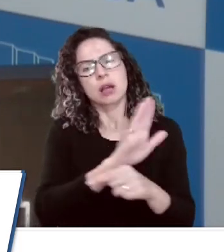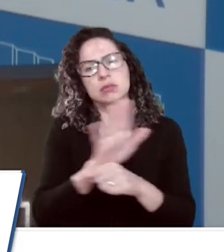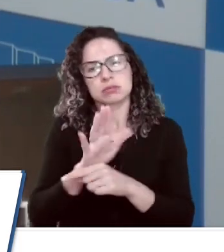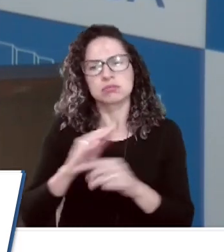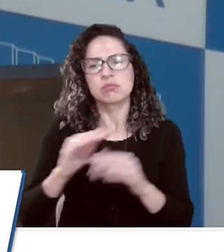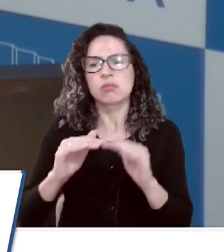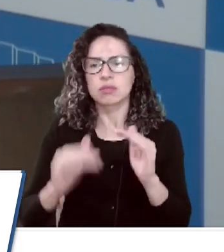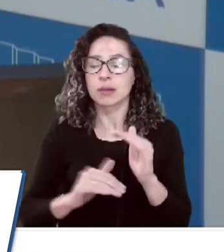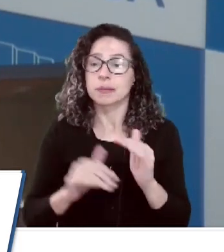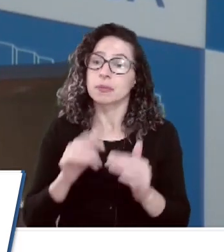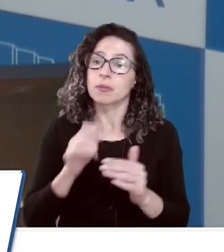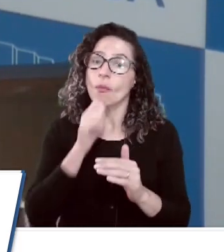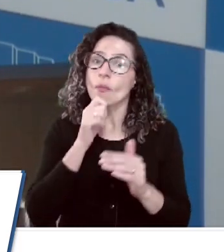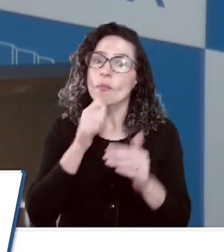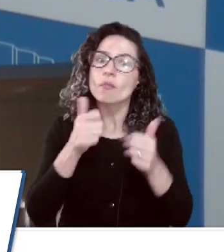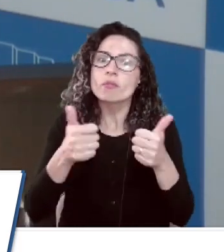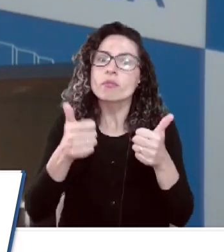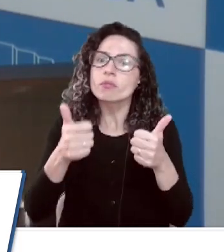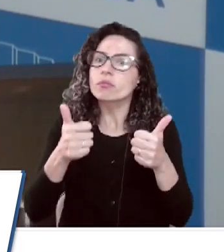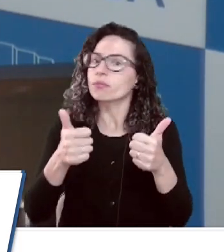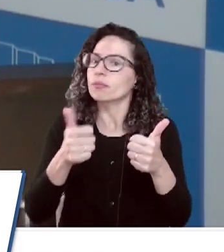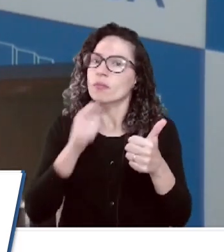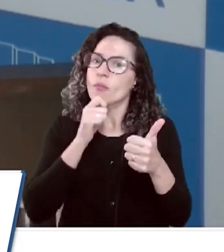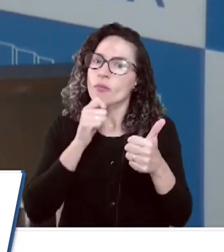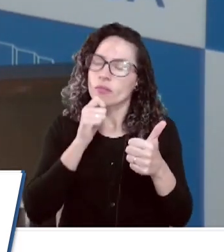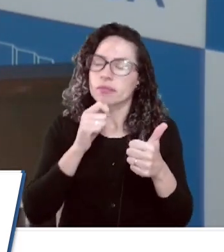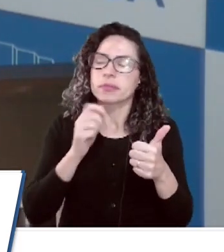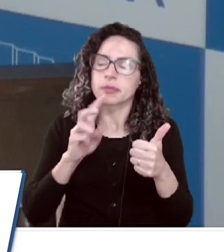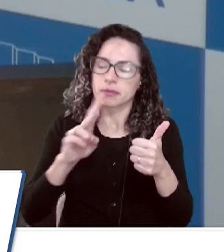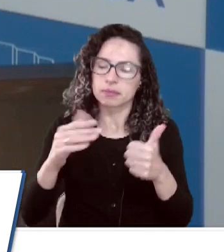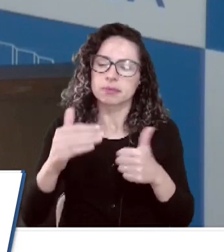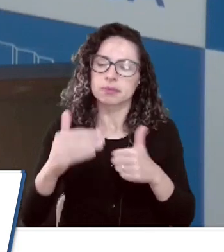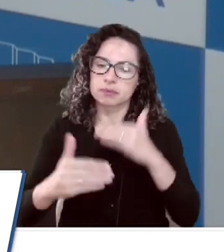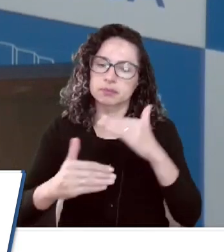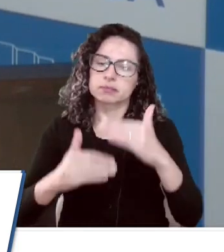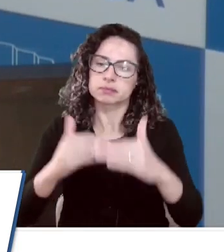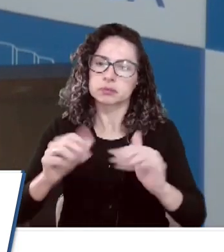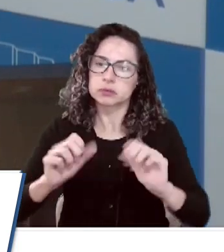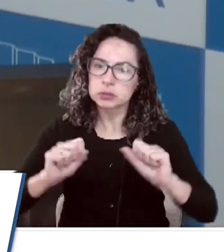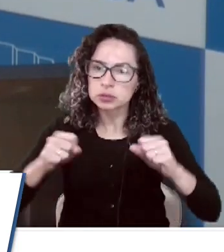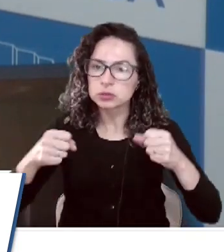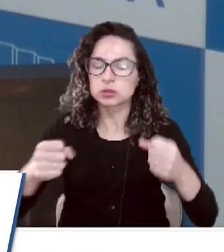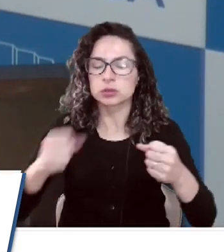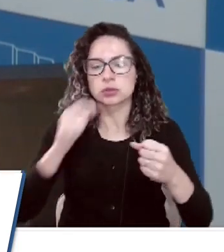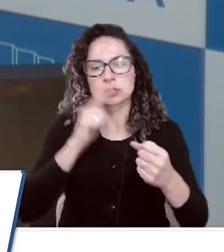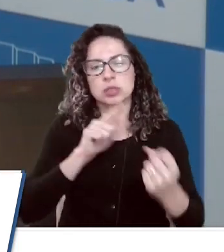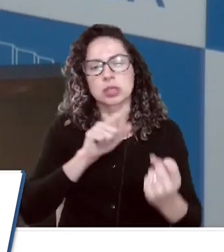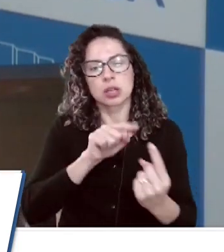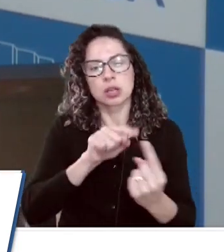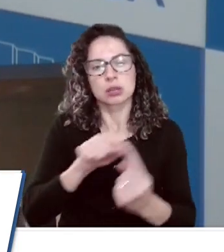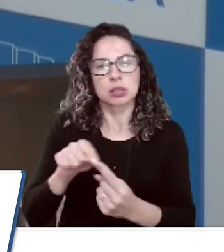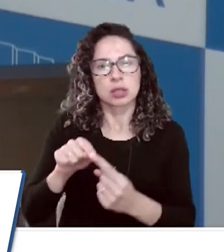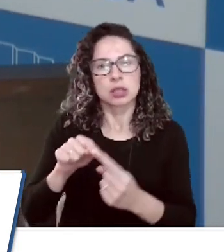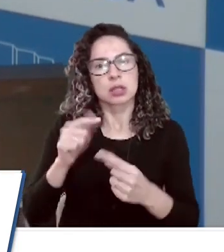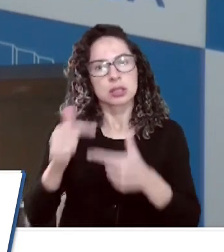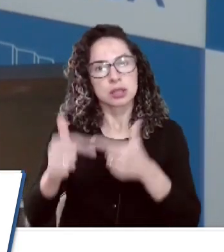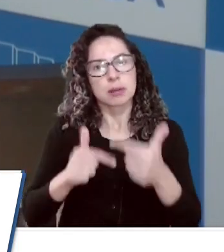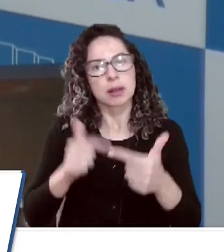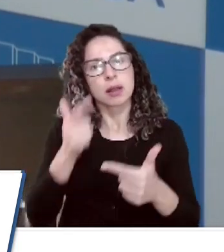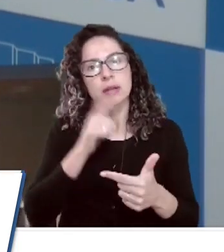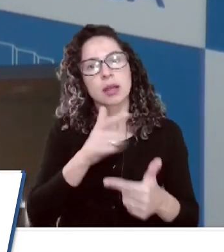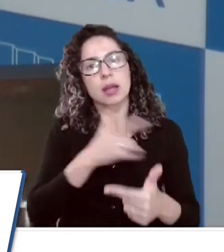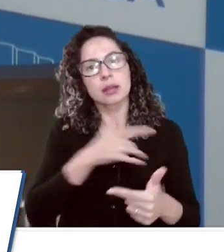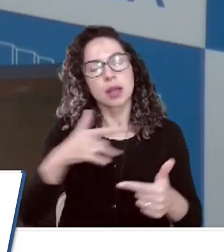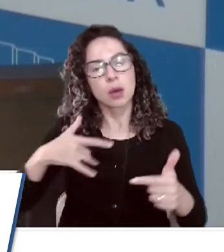bom, né, presidente? E a gente cada vez mais atua e trabalha para que essa saúde seja cada vez